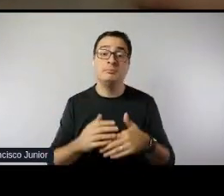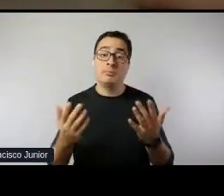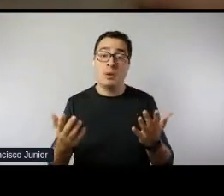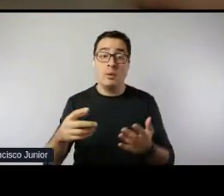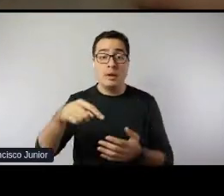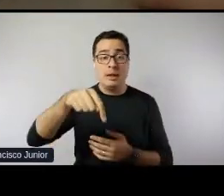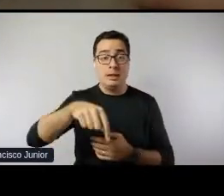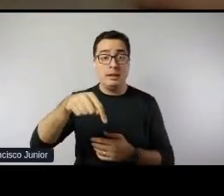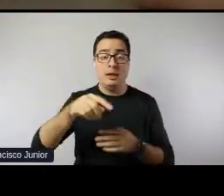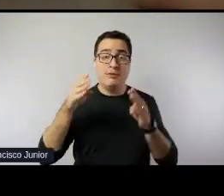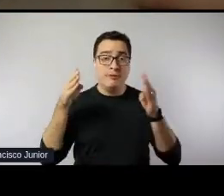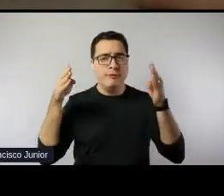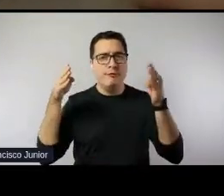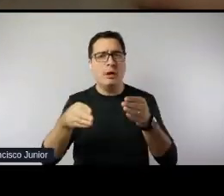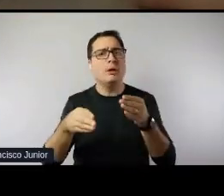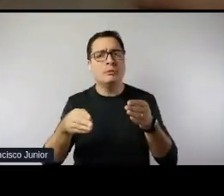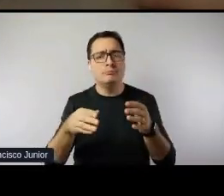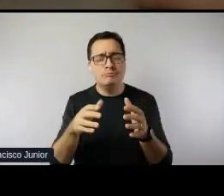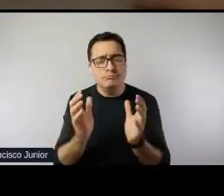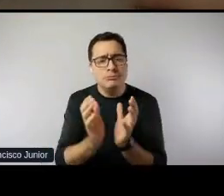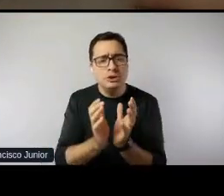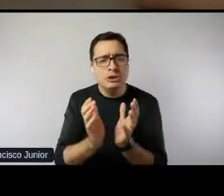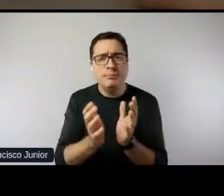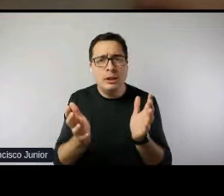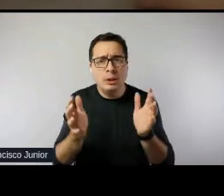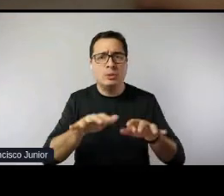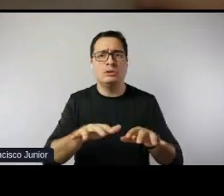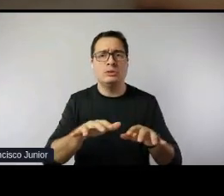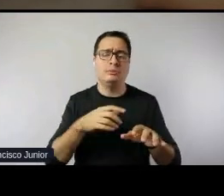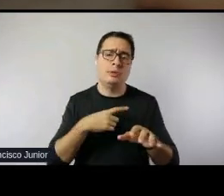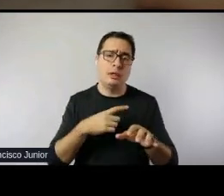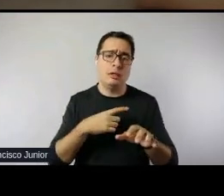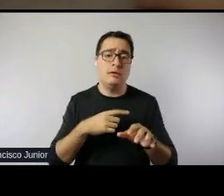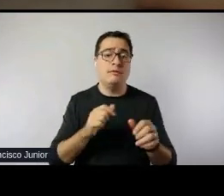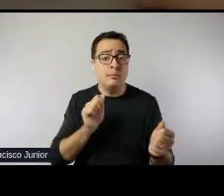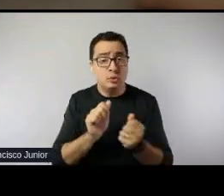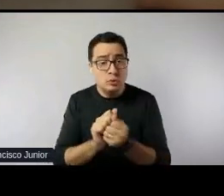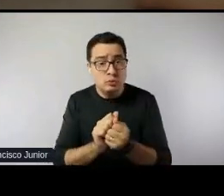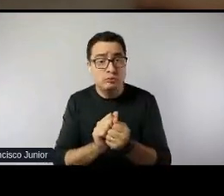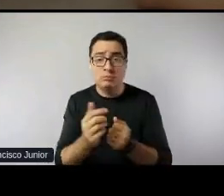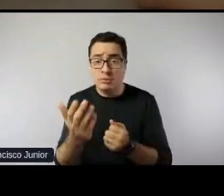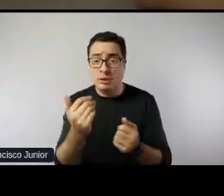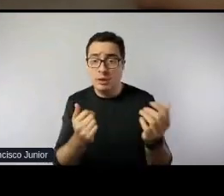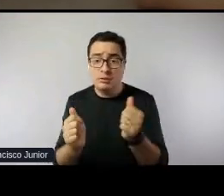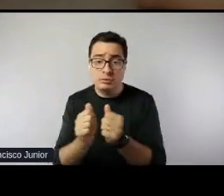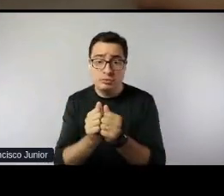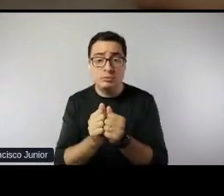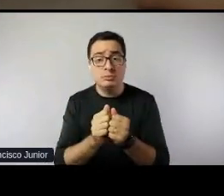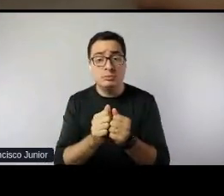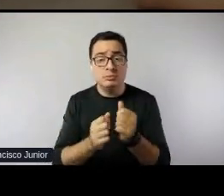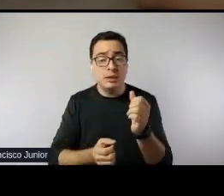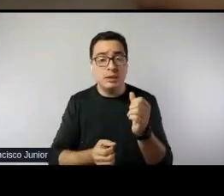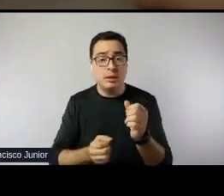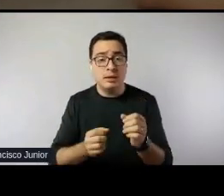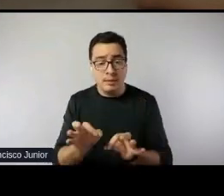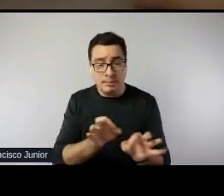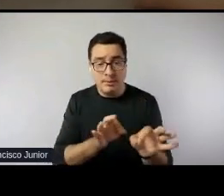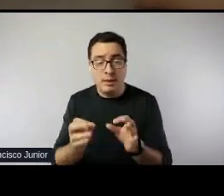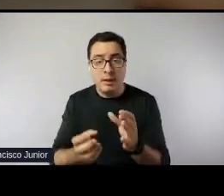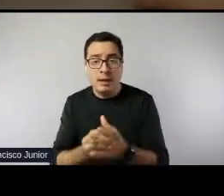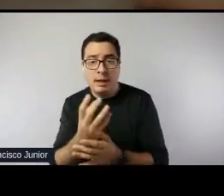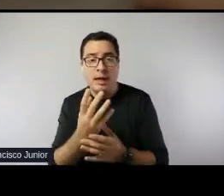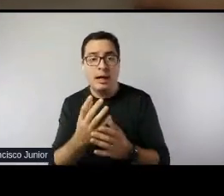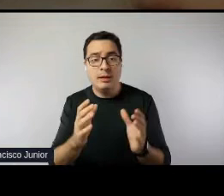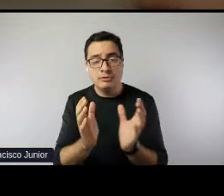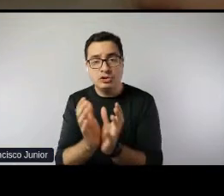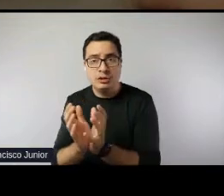grande foco, né? Falar de times inclusivos, né? Então, vamos juntos e juntas, né? Para a construção desses times